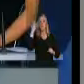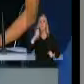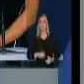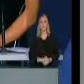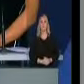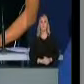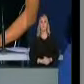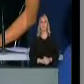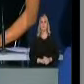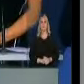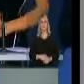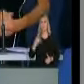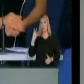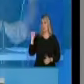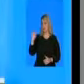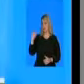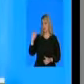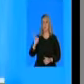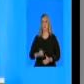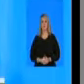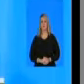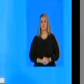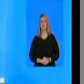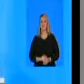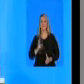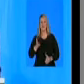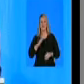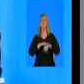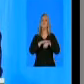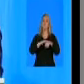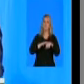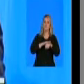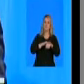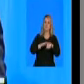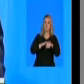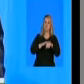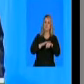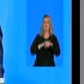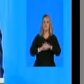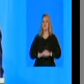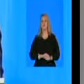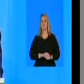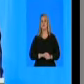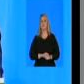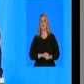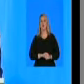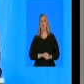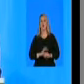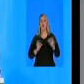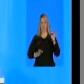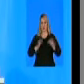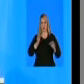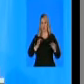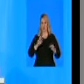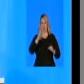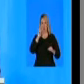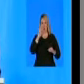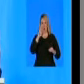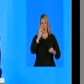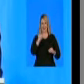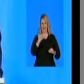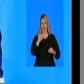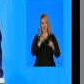Mais 45 segundos, candidato. Olha, eu tive conversando com o juiz Horta e com